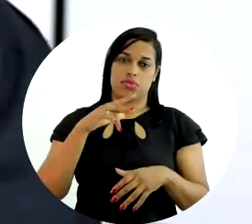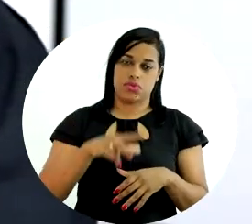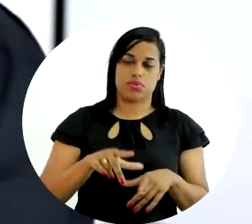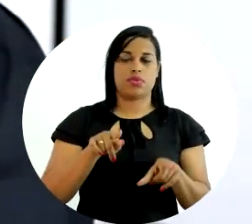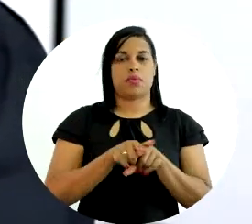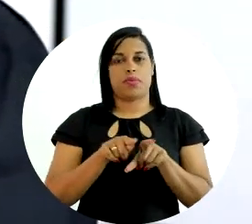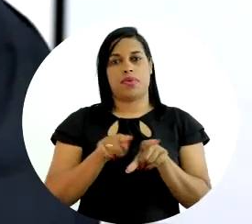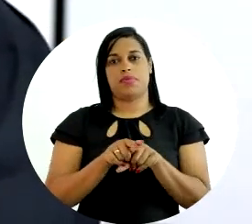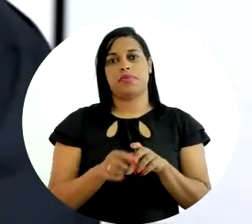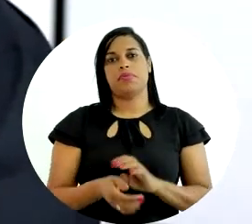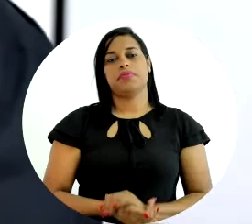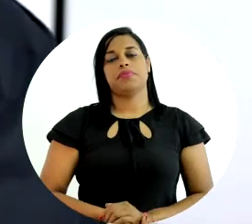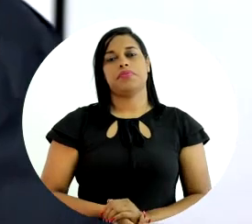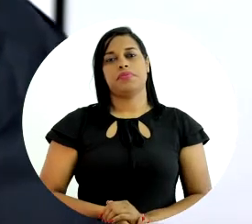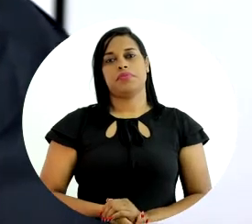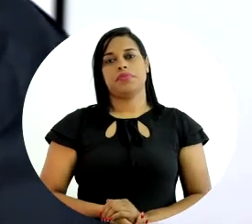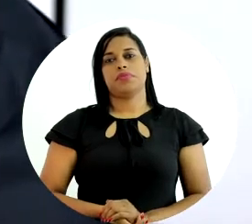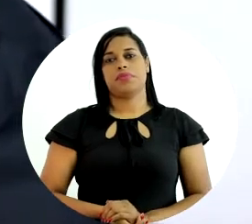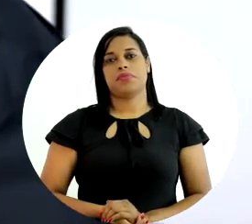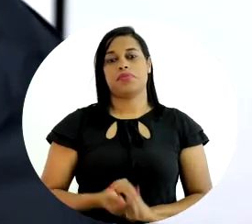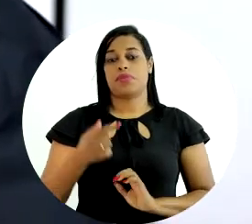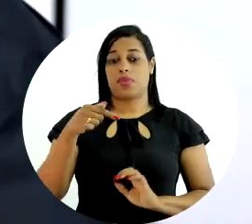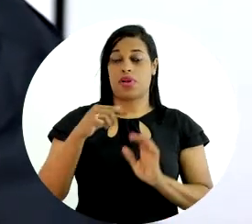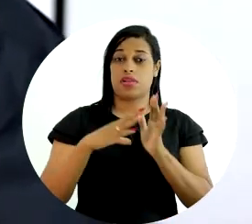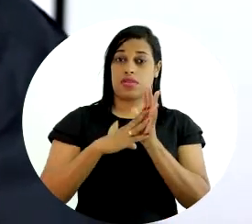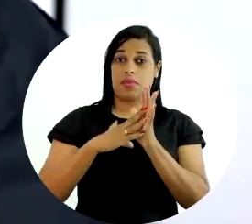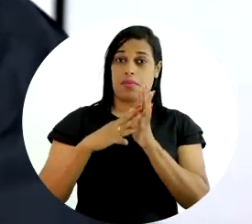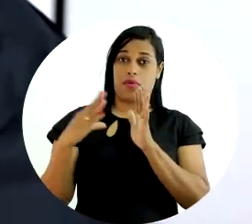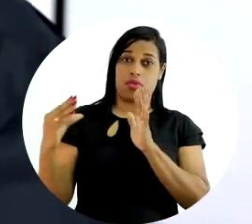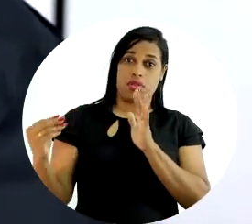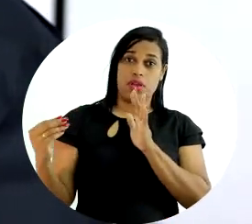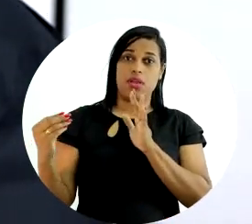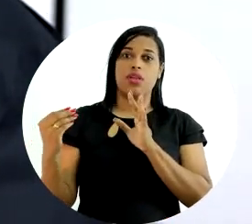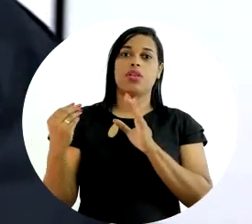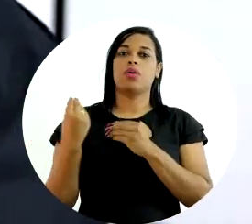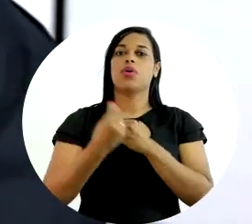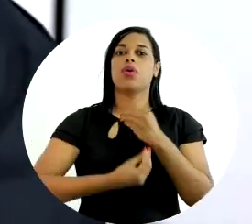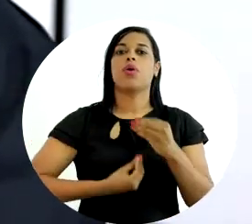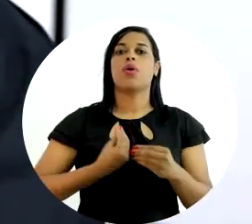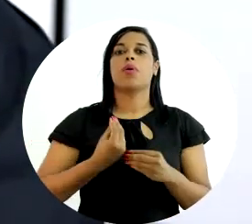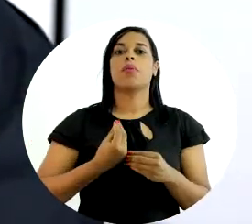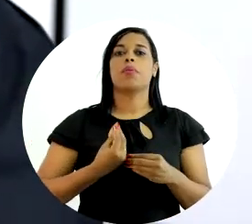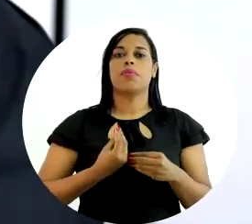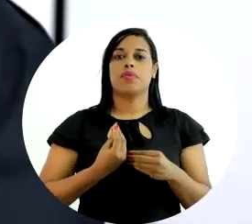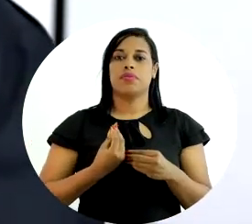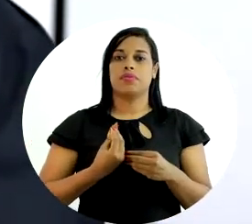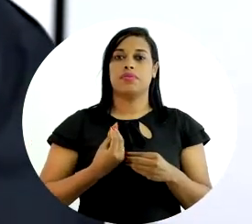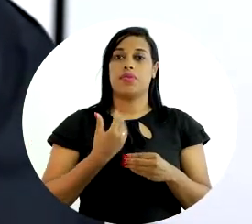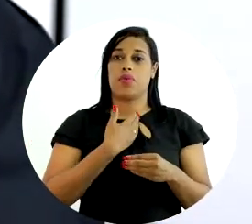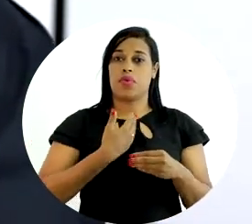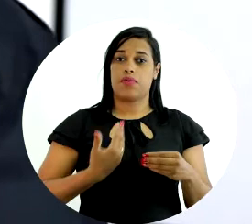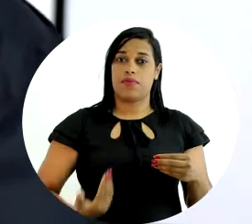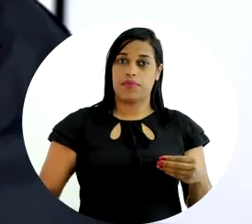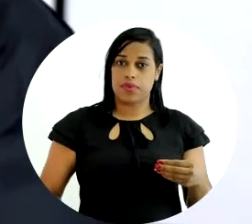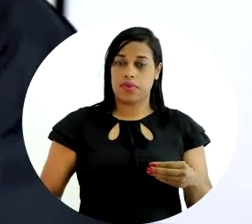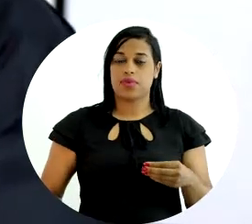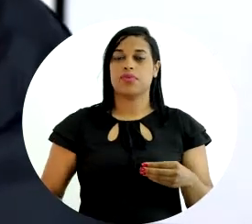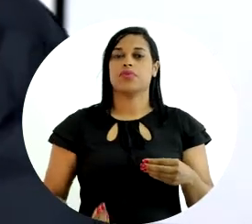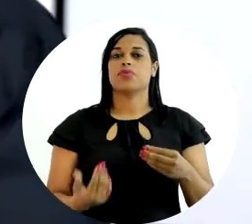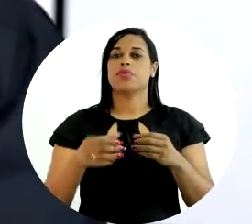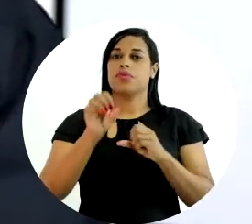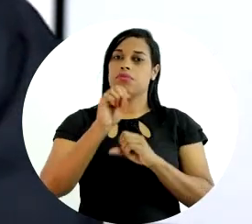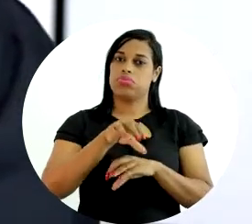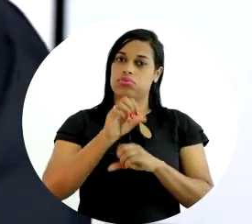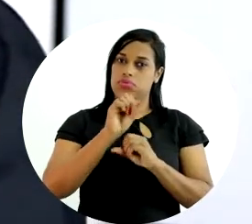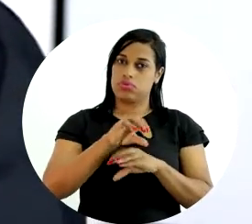colunas português então é esse modelo constitui se como o governo